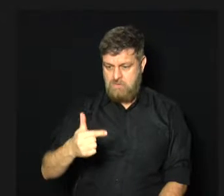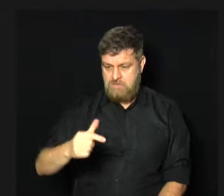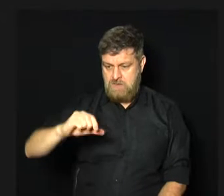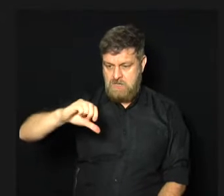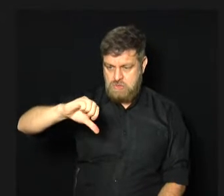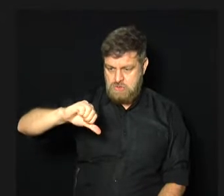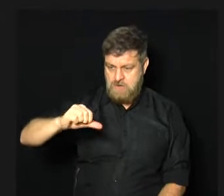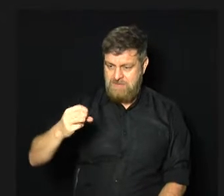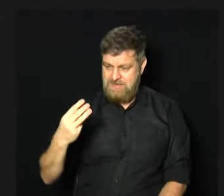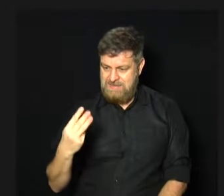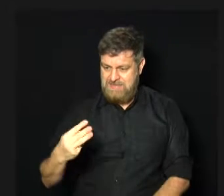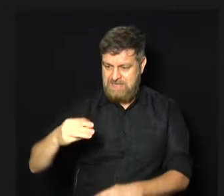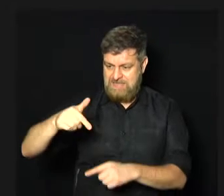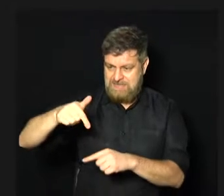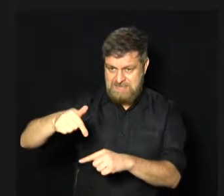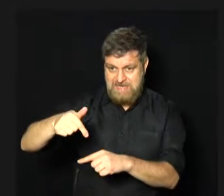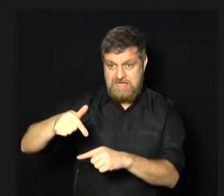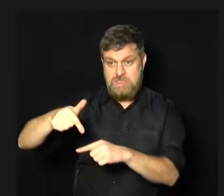97829-3776.